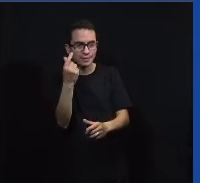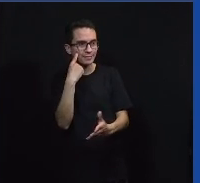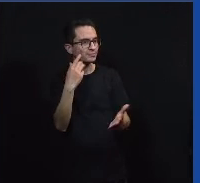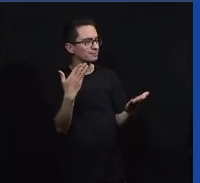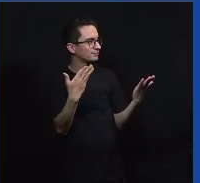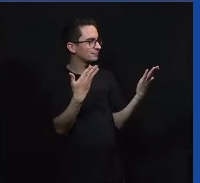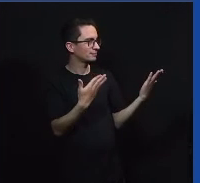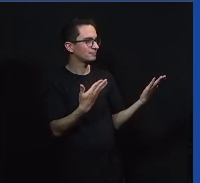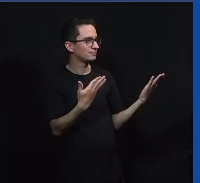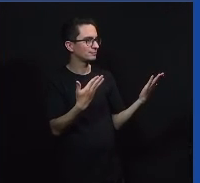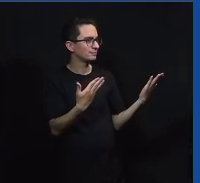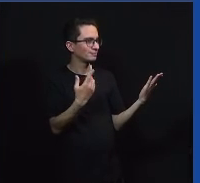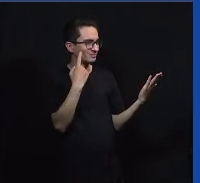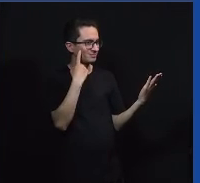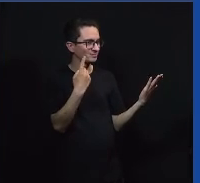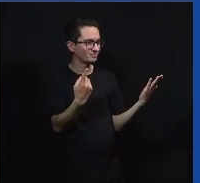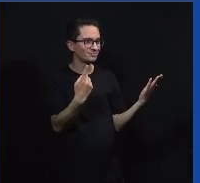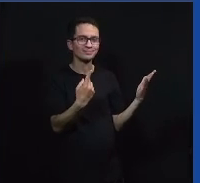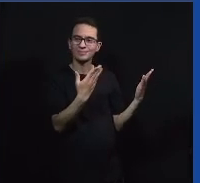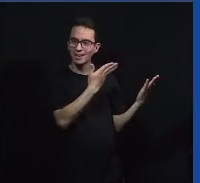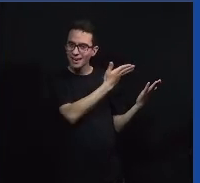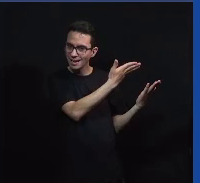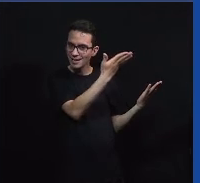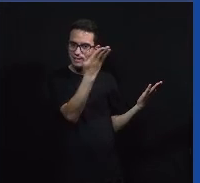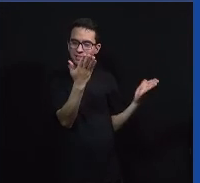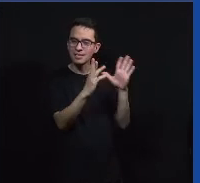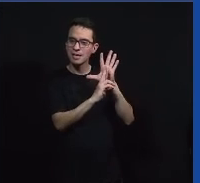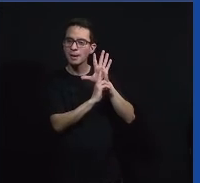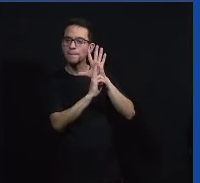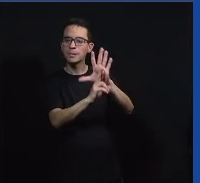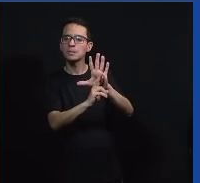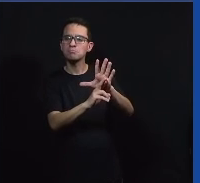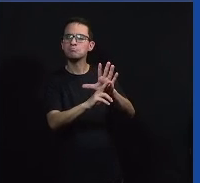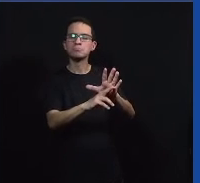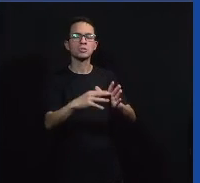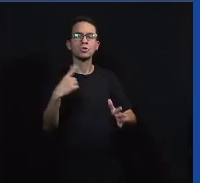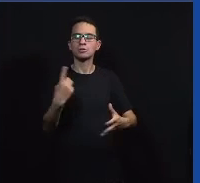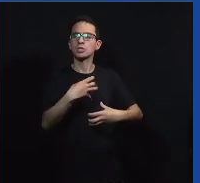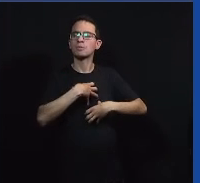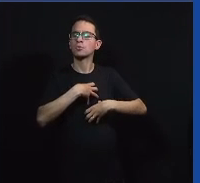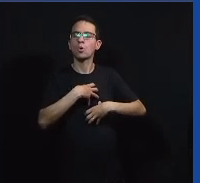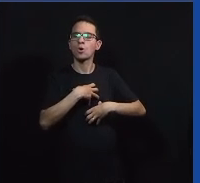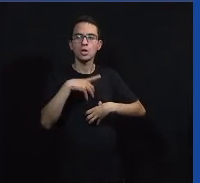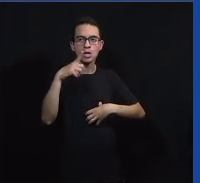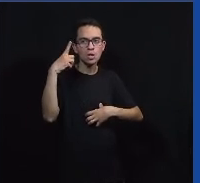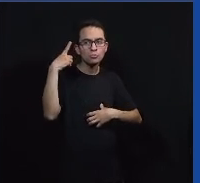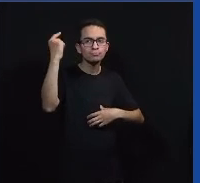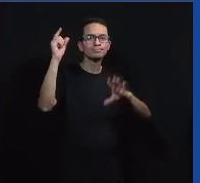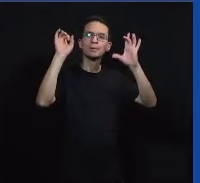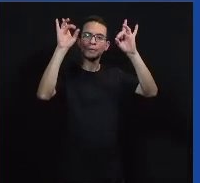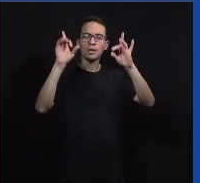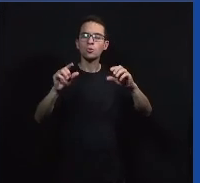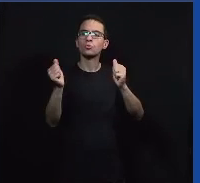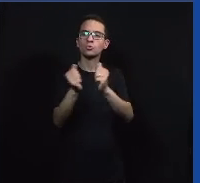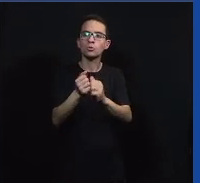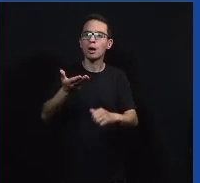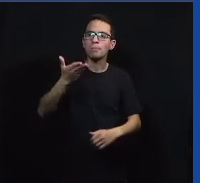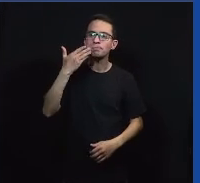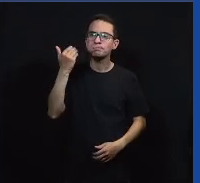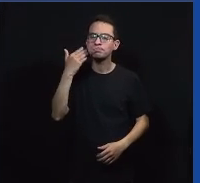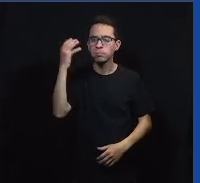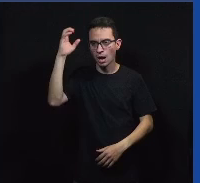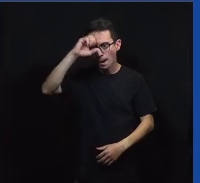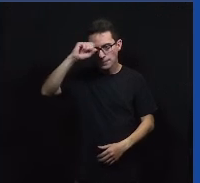aí vocês representando as seis organizações. Para a gente é um privilégio aprender com vocês ao longo desse processo.